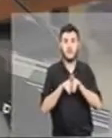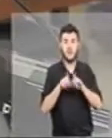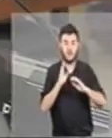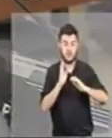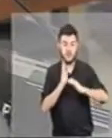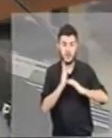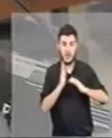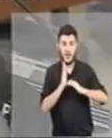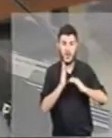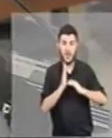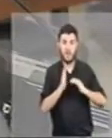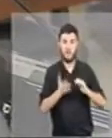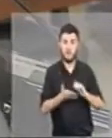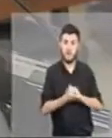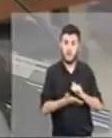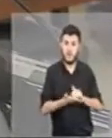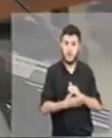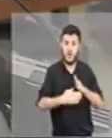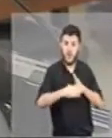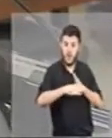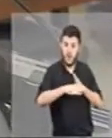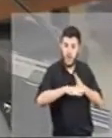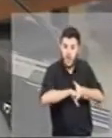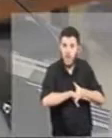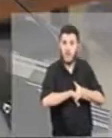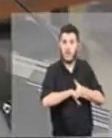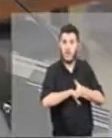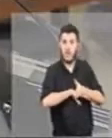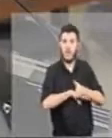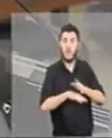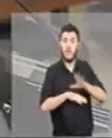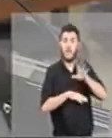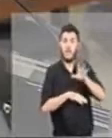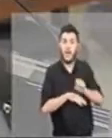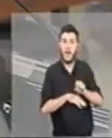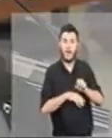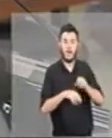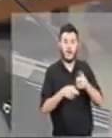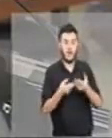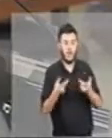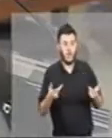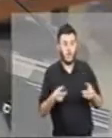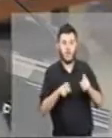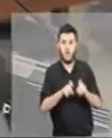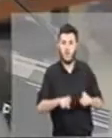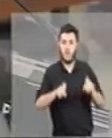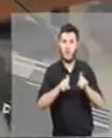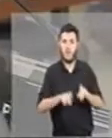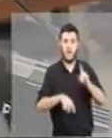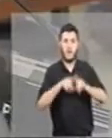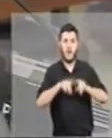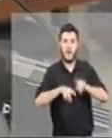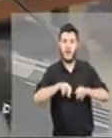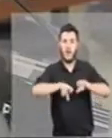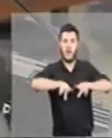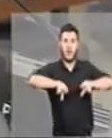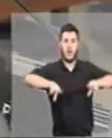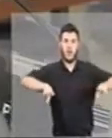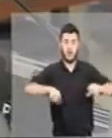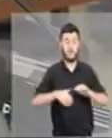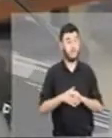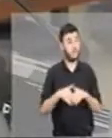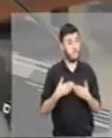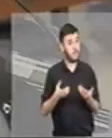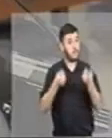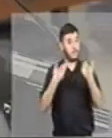na sede da Polícia Legislativa. Esse é o fato. Um juiz de primeiro grau,